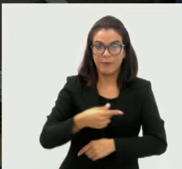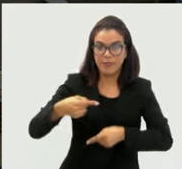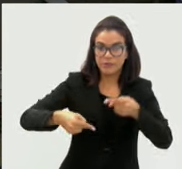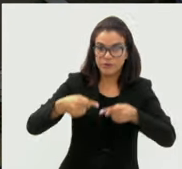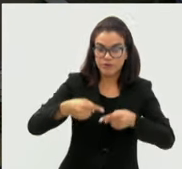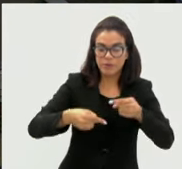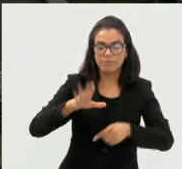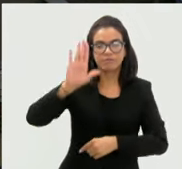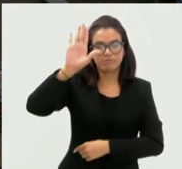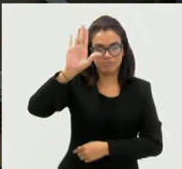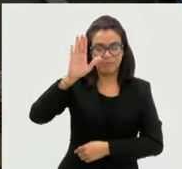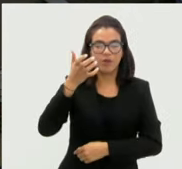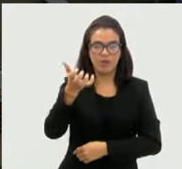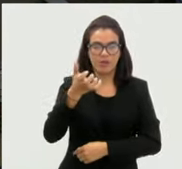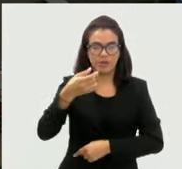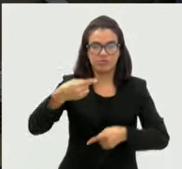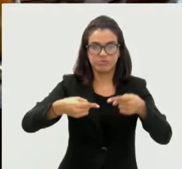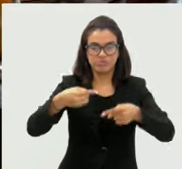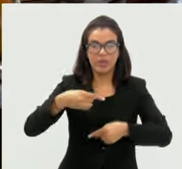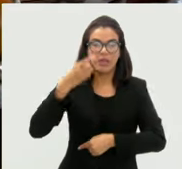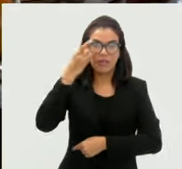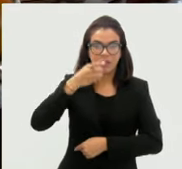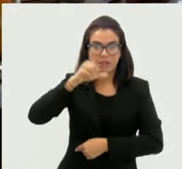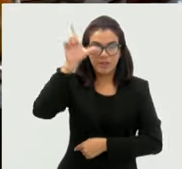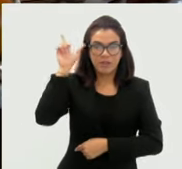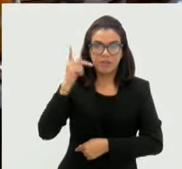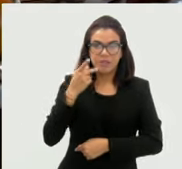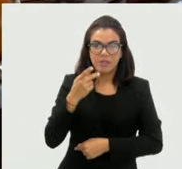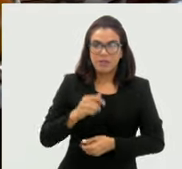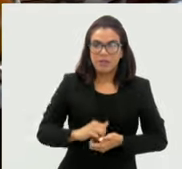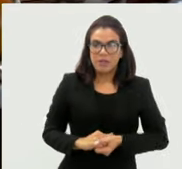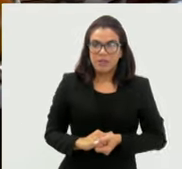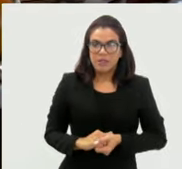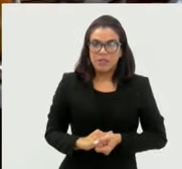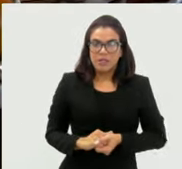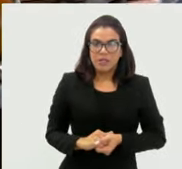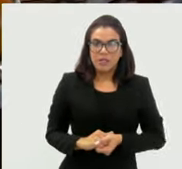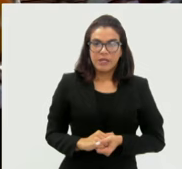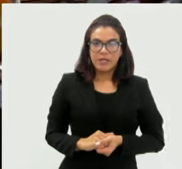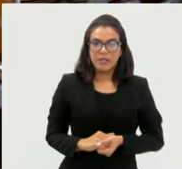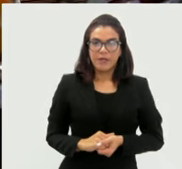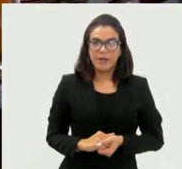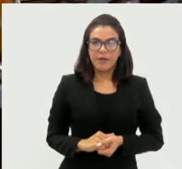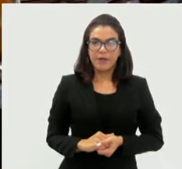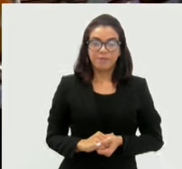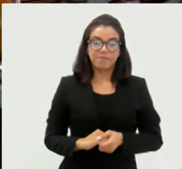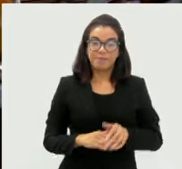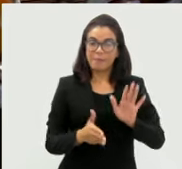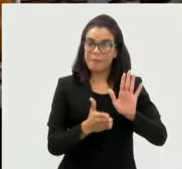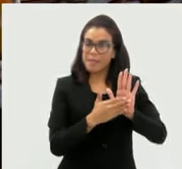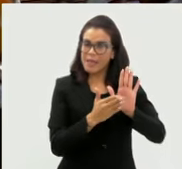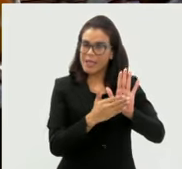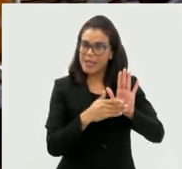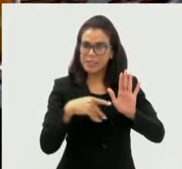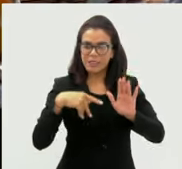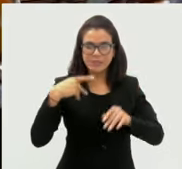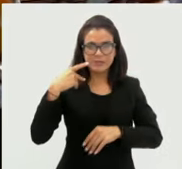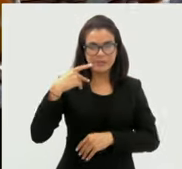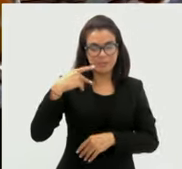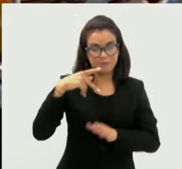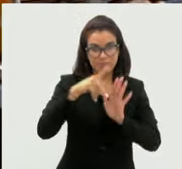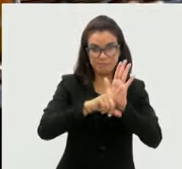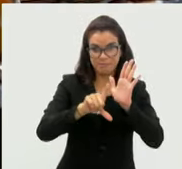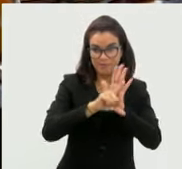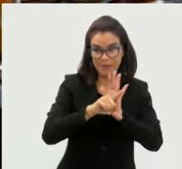Para discutir, deputado Luiz Paulo, por favor. Senhor presidente, este projeto de lei da